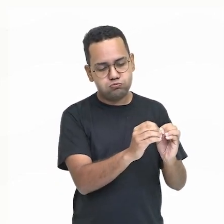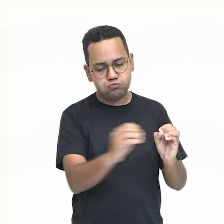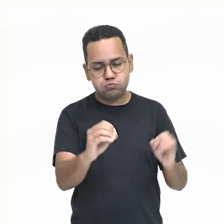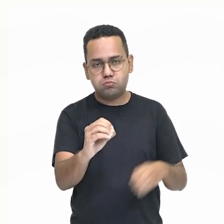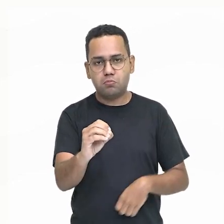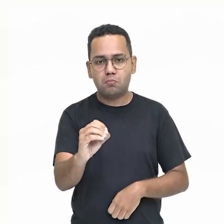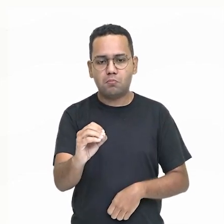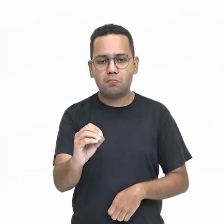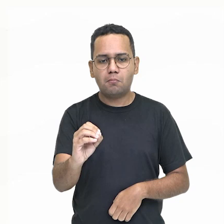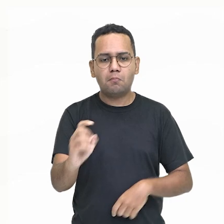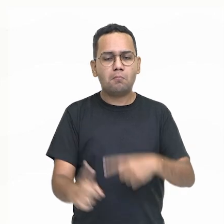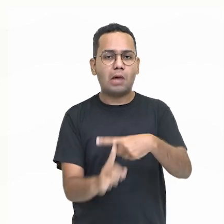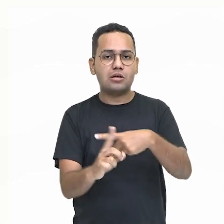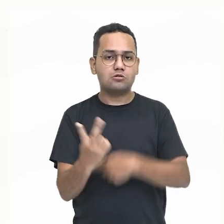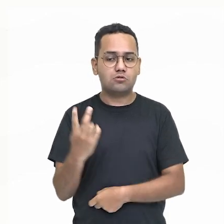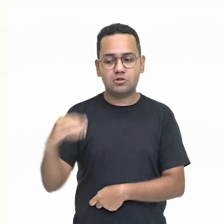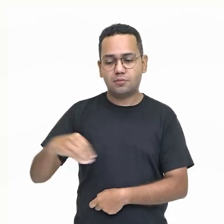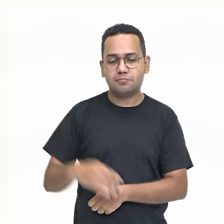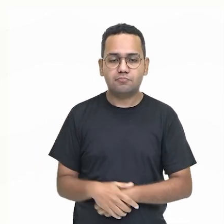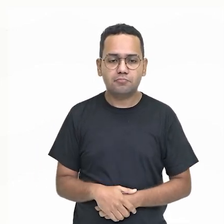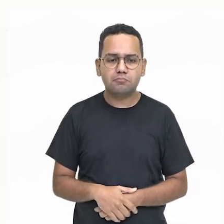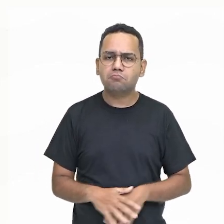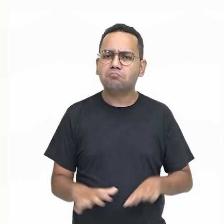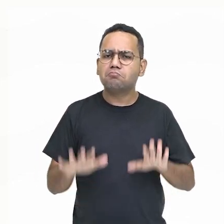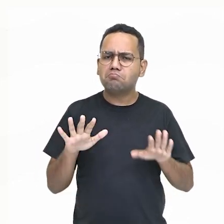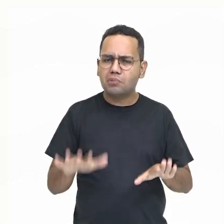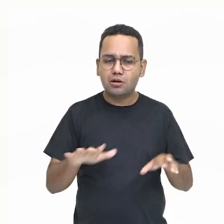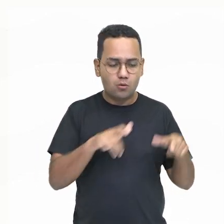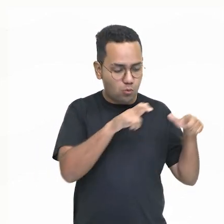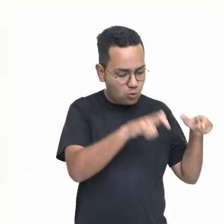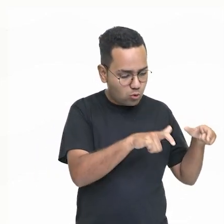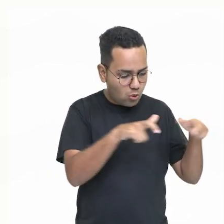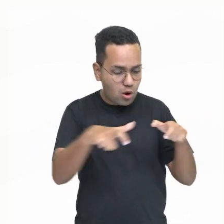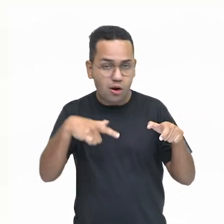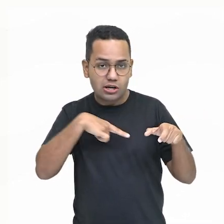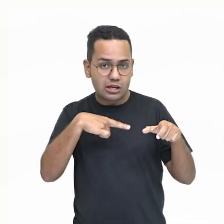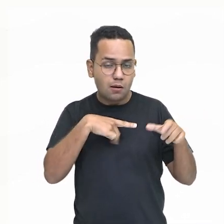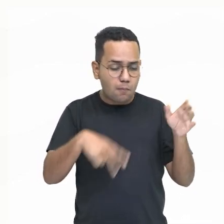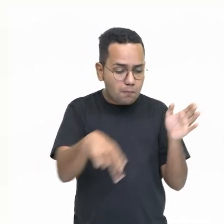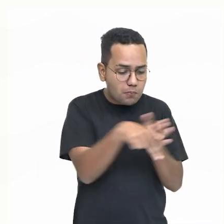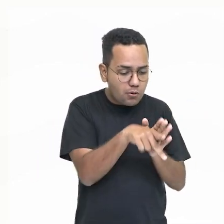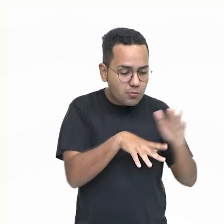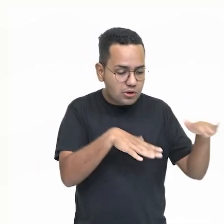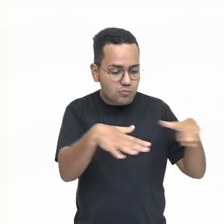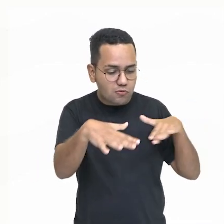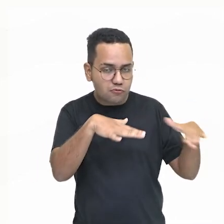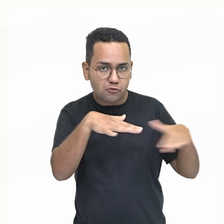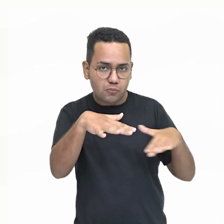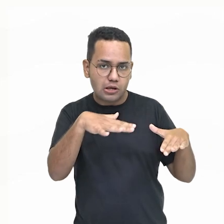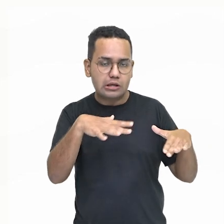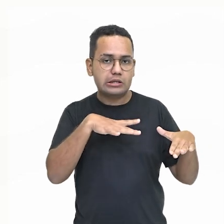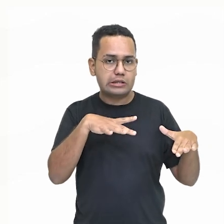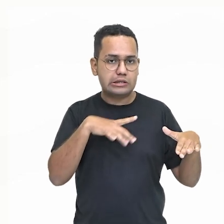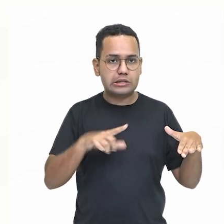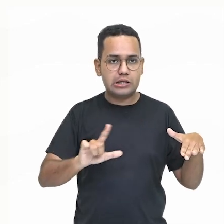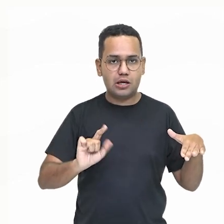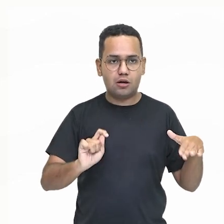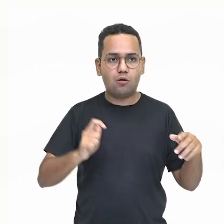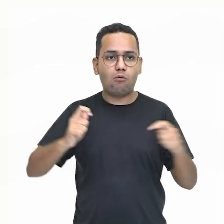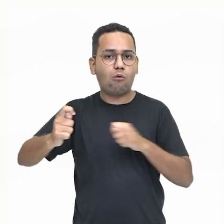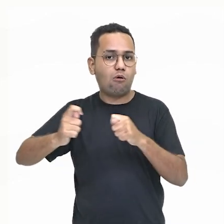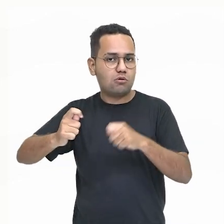2 então posição é o local por onde passa o móvel dentro de uma trajetória que está